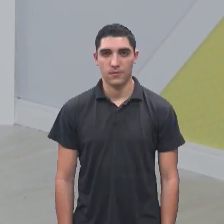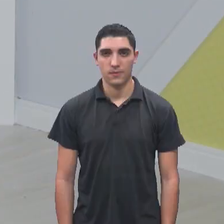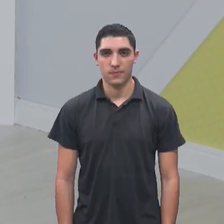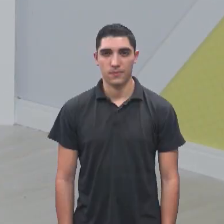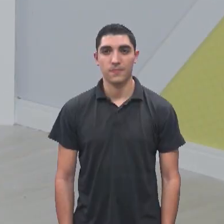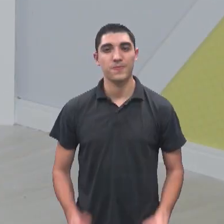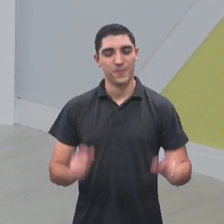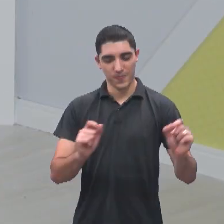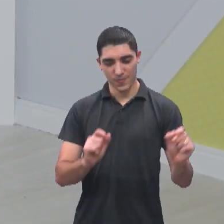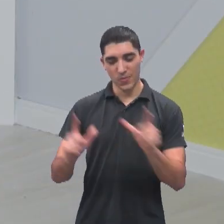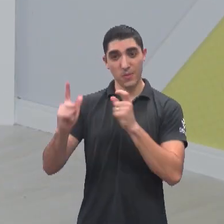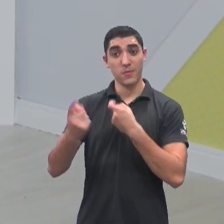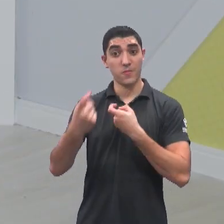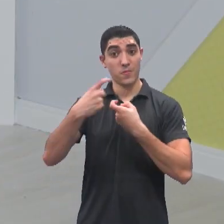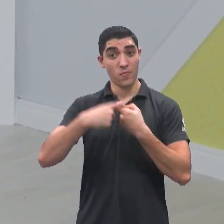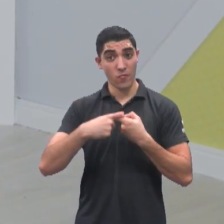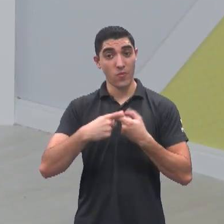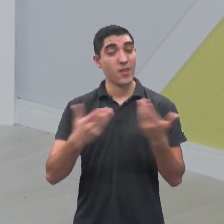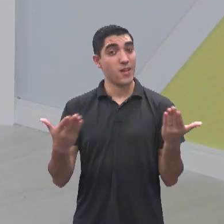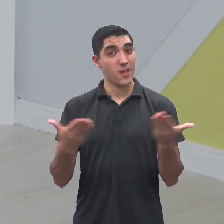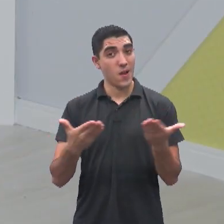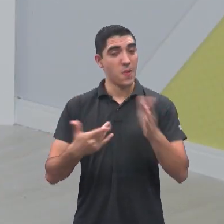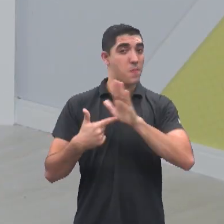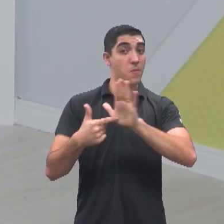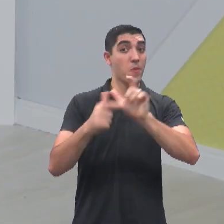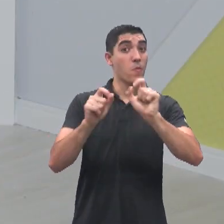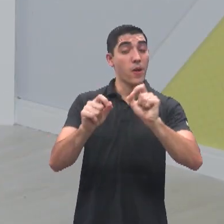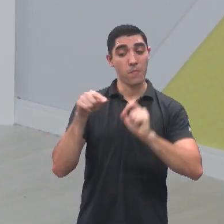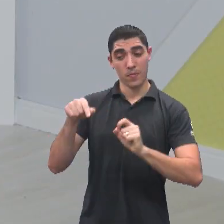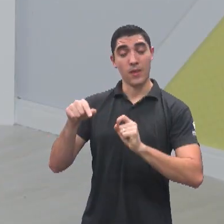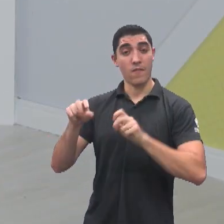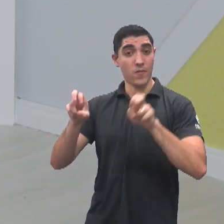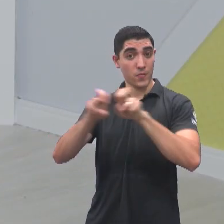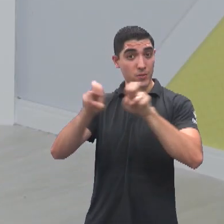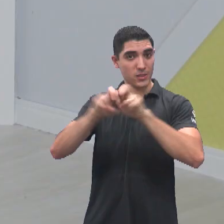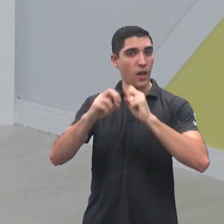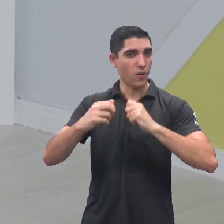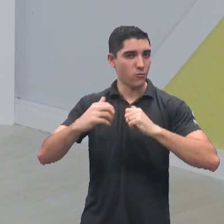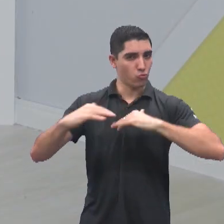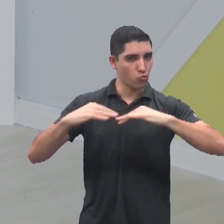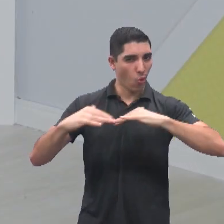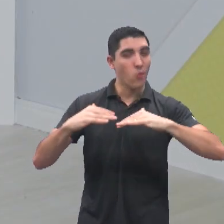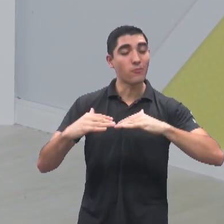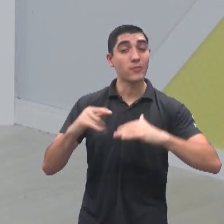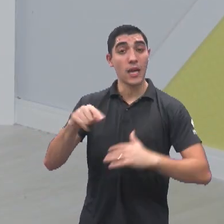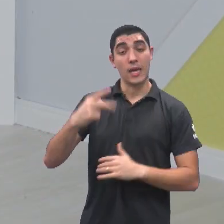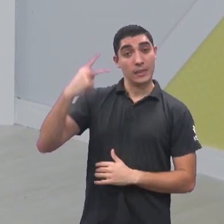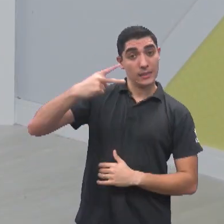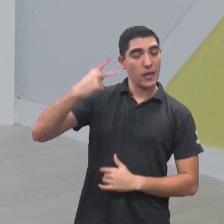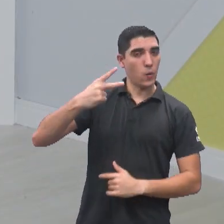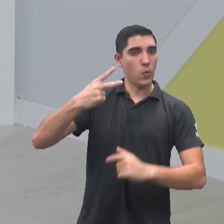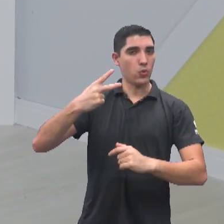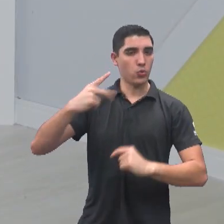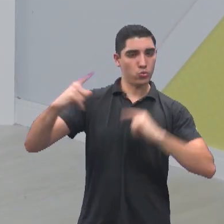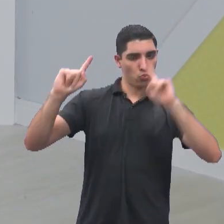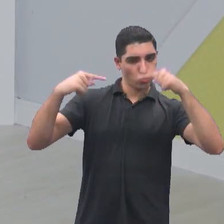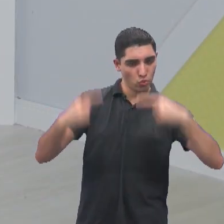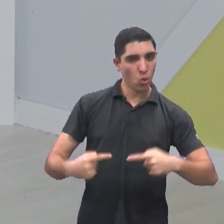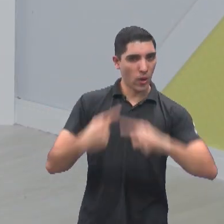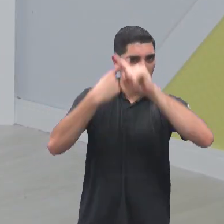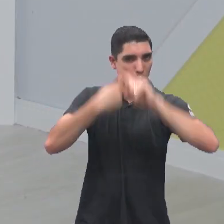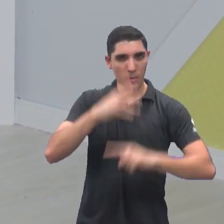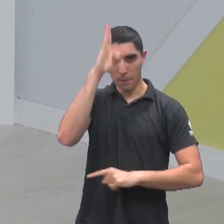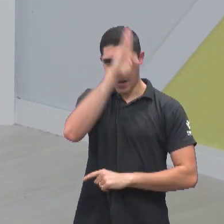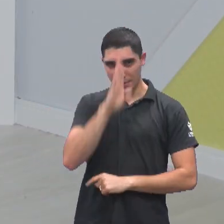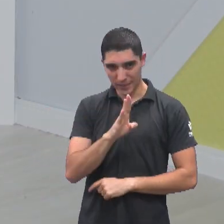Muito bem, estamos de volta e a gente está de volta justamente para falar de futsal. Pela segunda rodada da Liga Nacional, o São José foi até Belo Horizonte